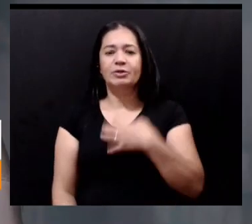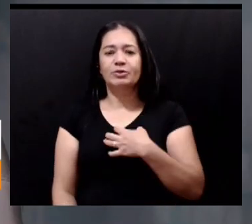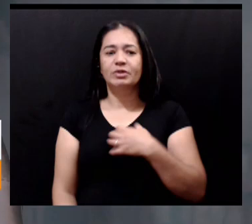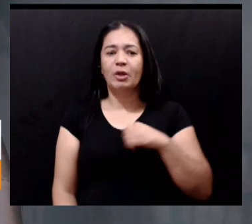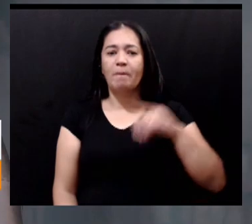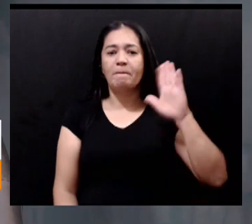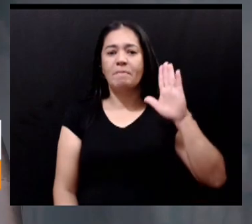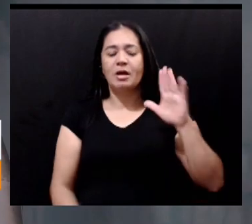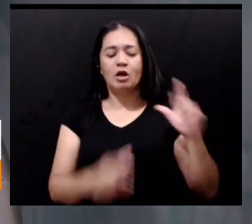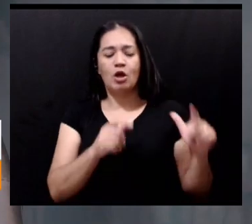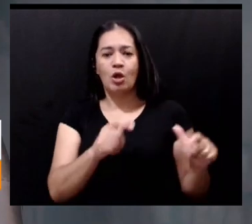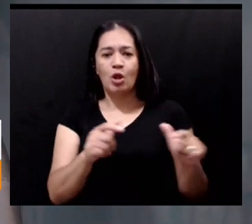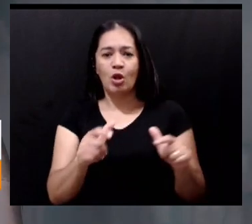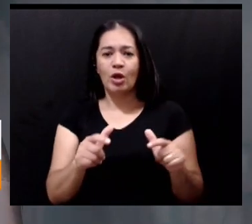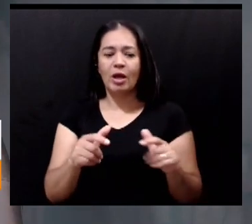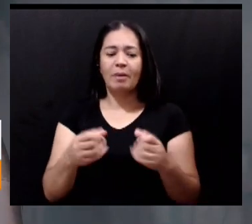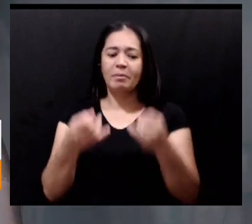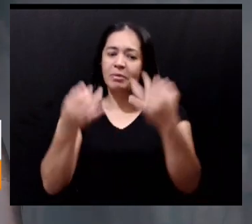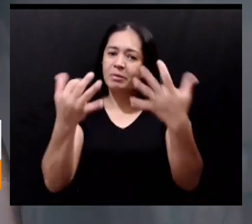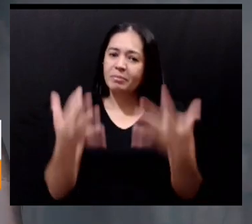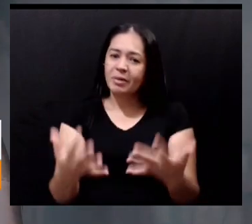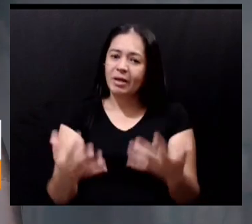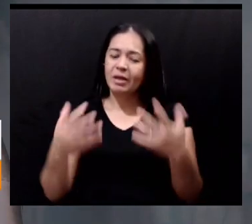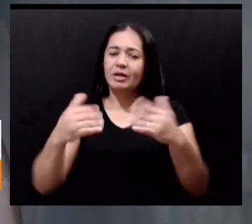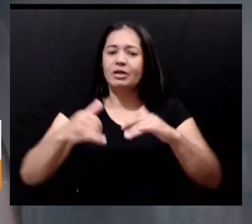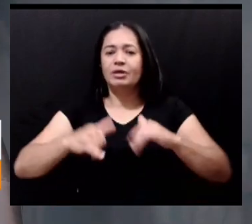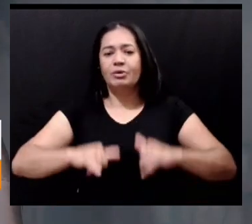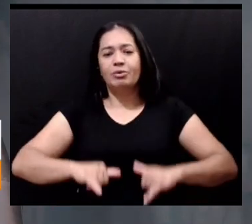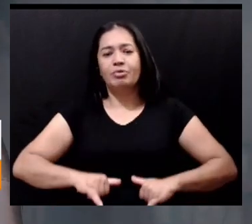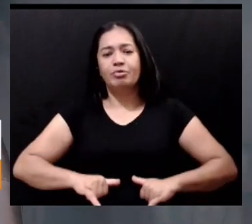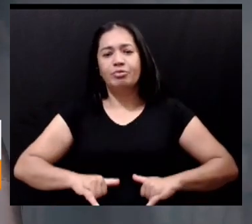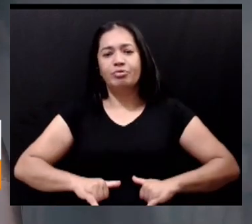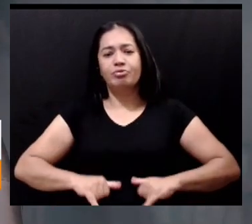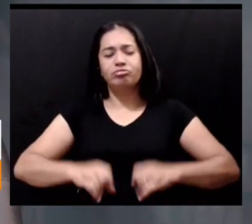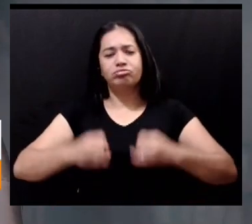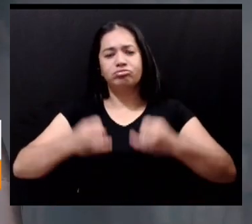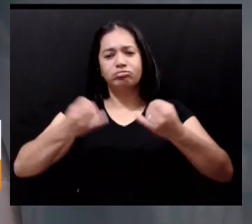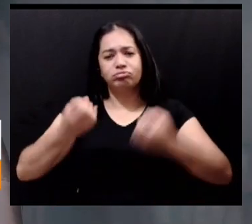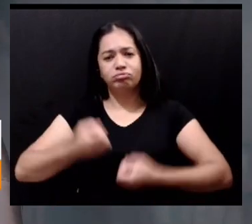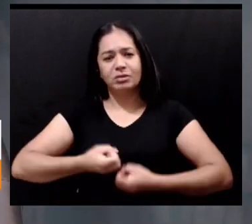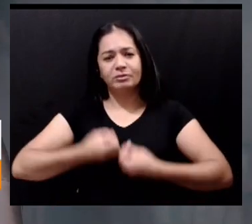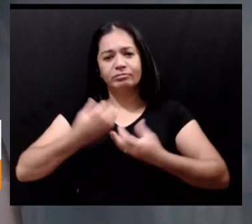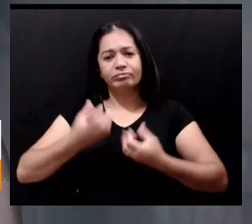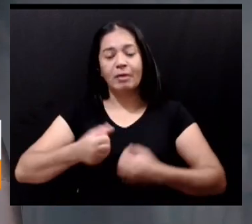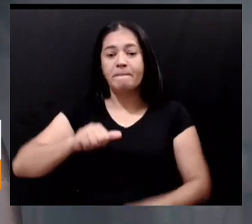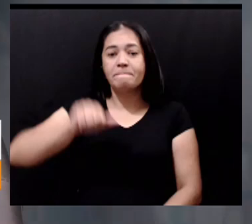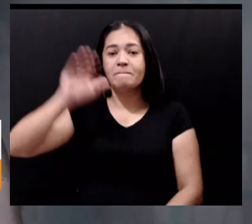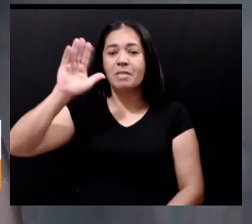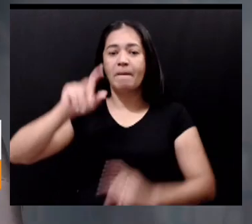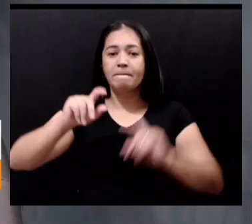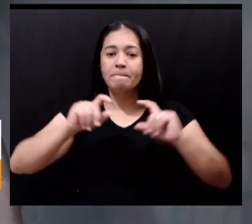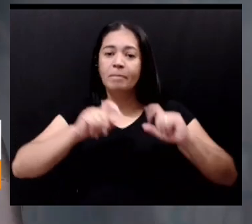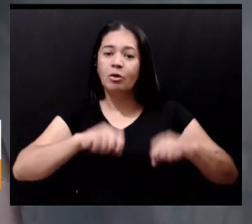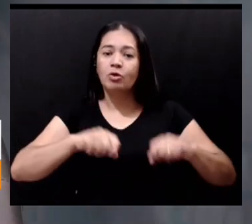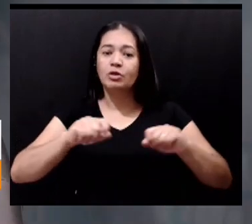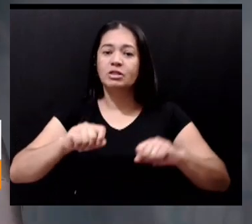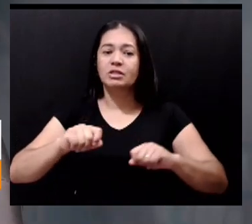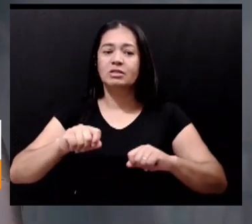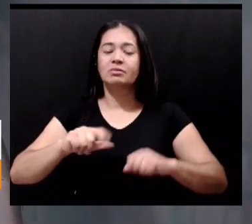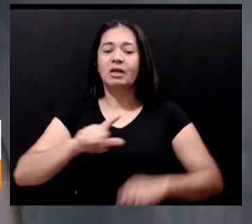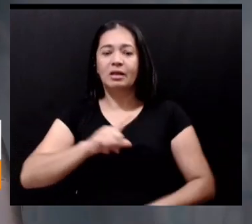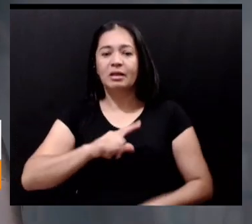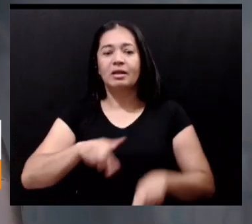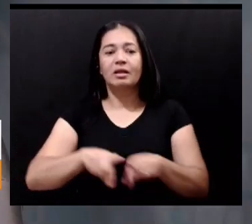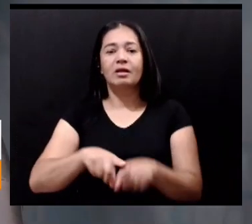para falar sobre essas dores, mais possibilidade a gente tem também de validar essa experiência, de trazer